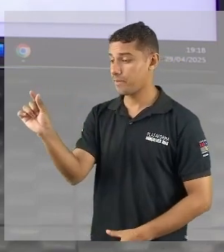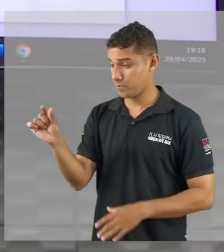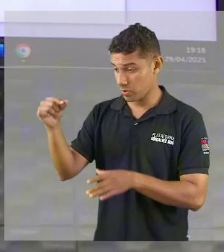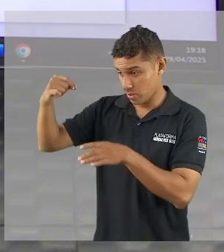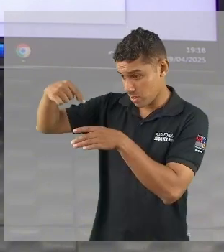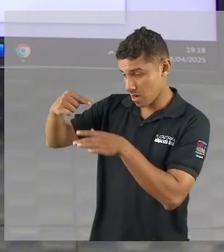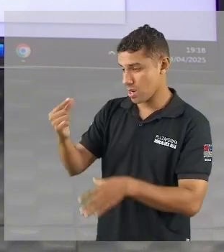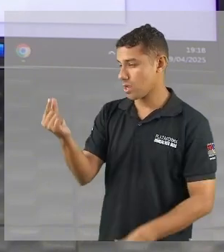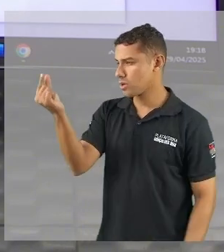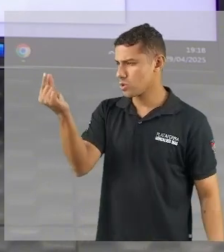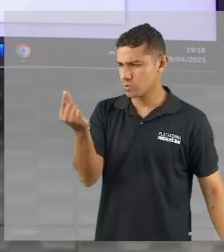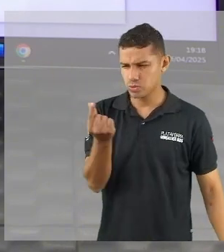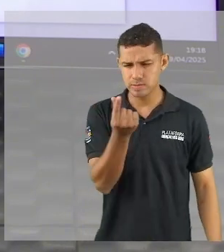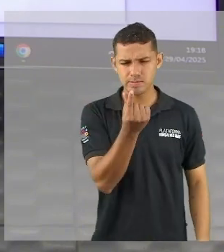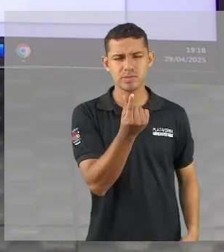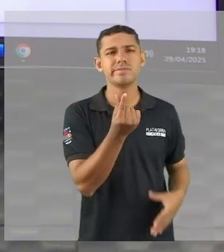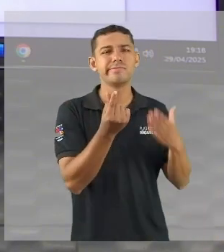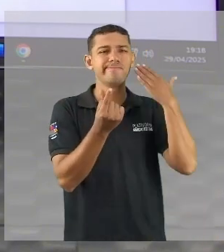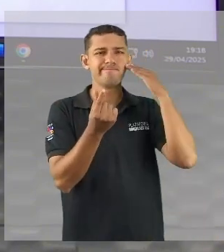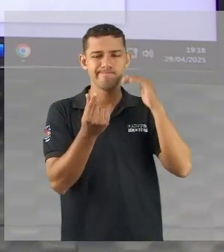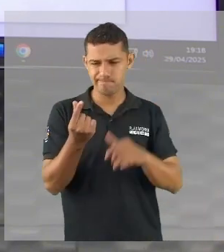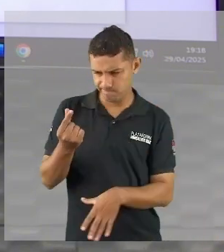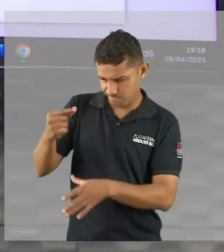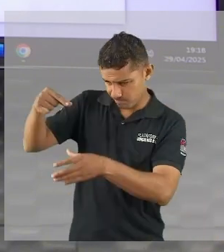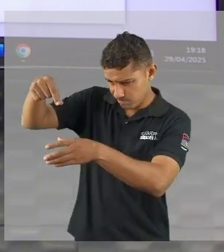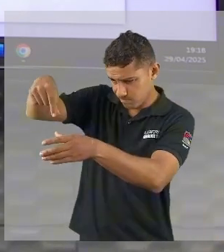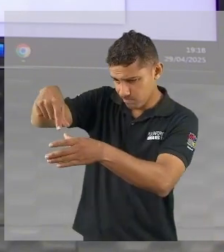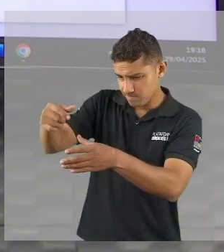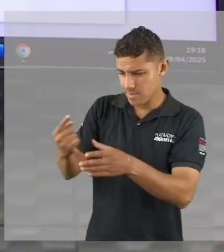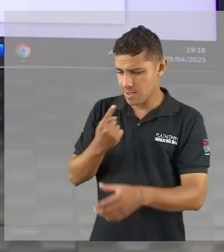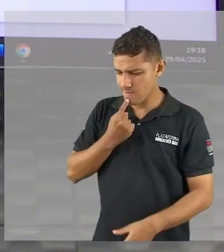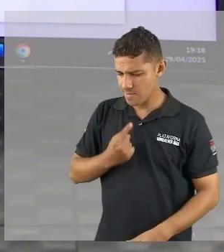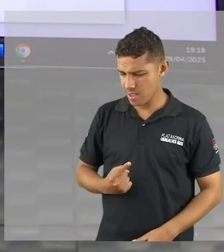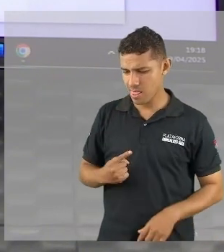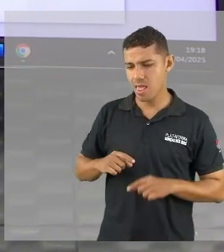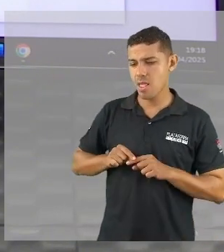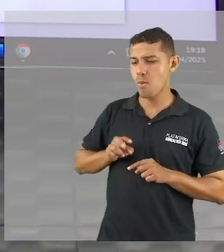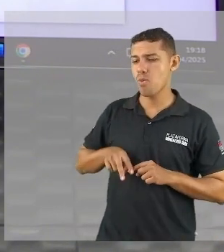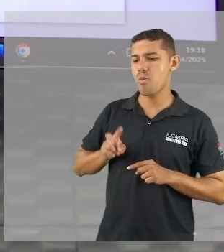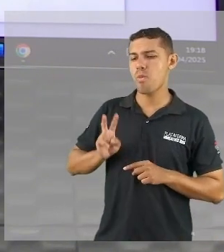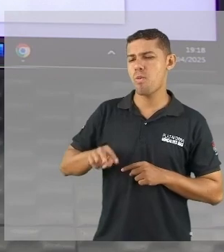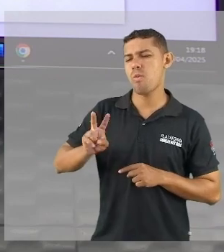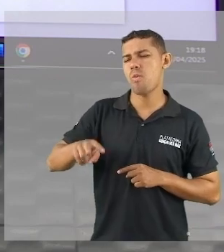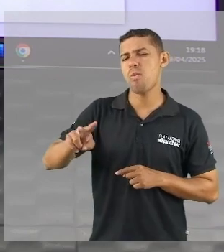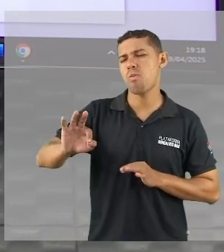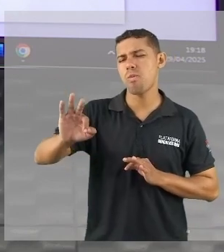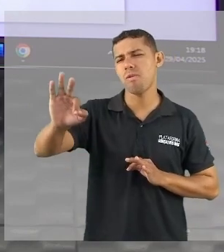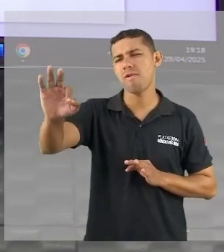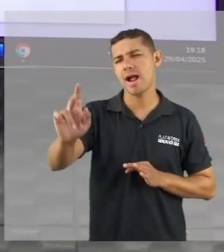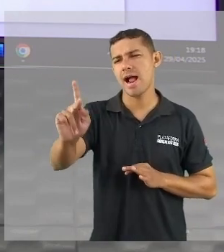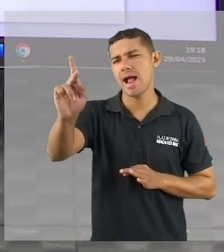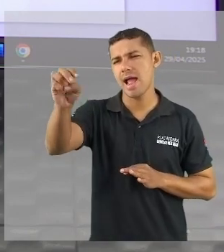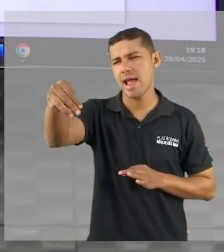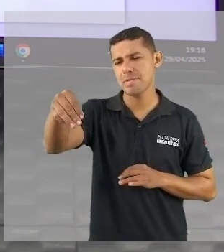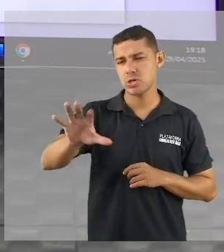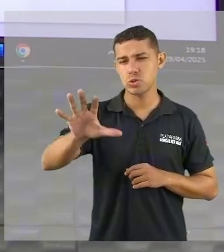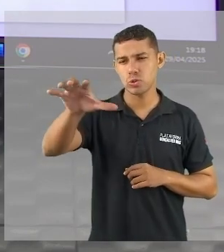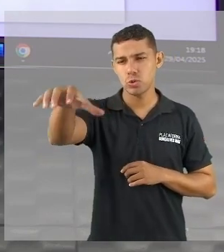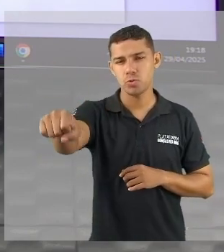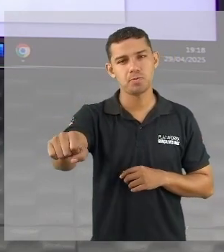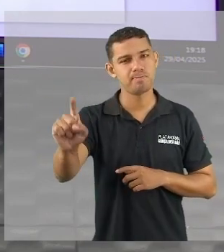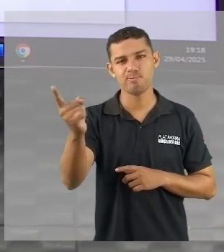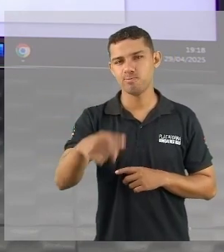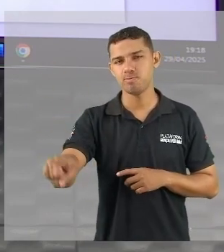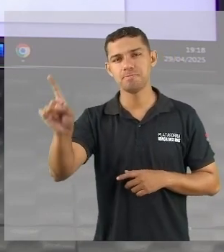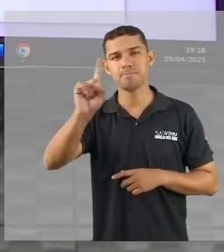já começo a entender que se eu plantar ali mais próximo de mim, não preciso estar andando muitos quilômetros para buscar aquela semente ou aquele